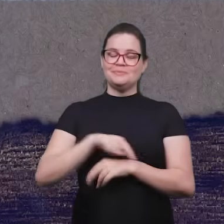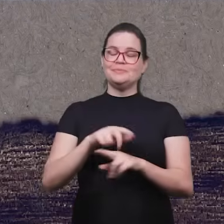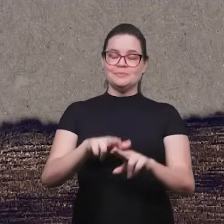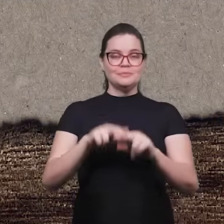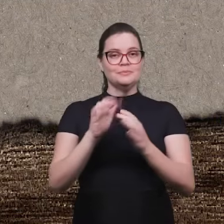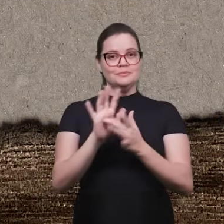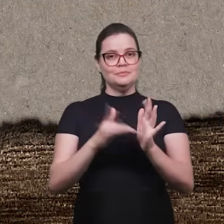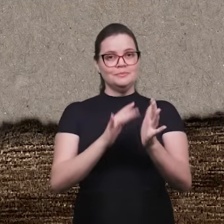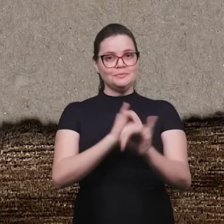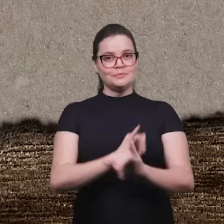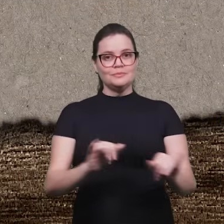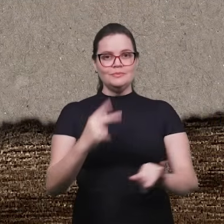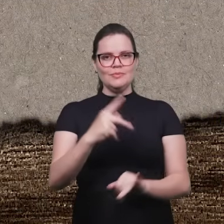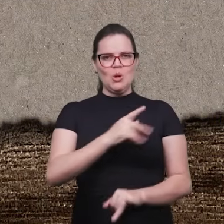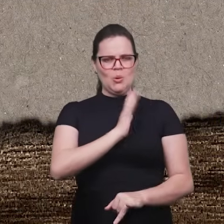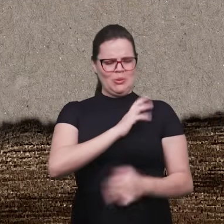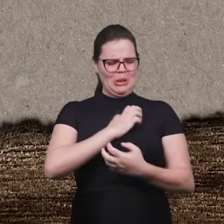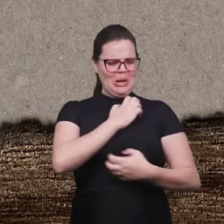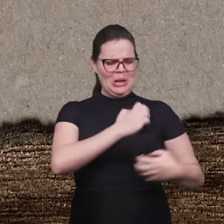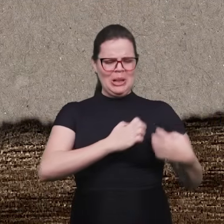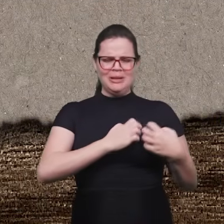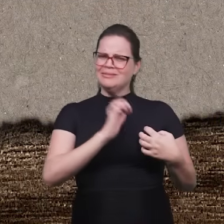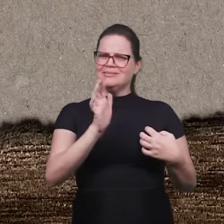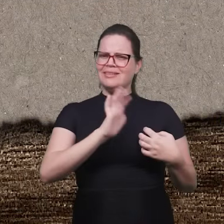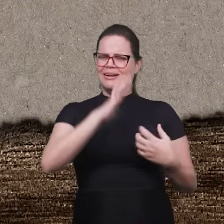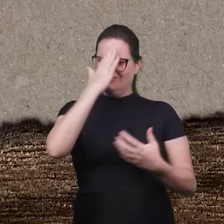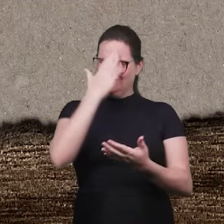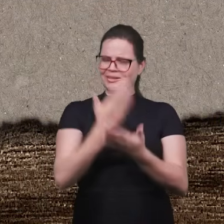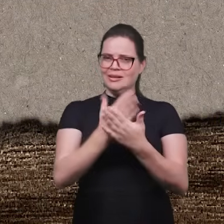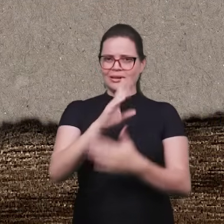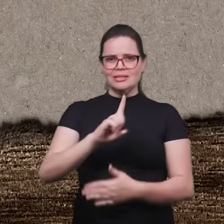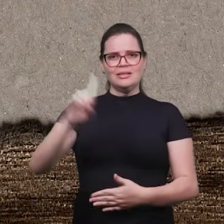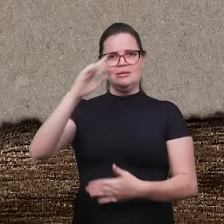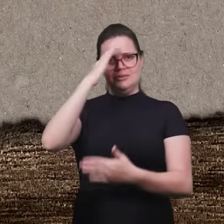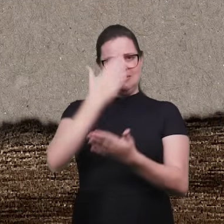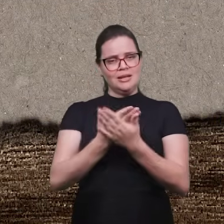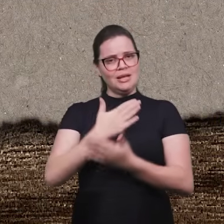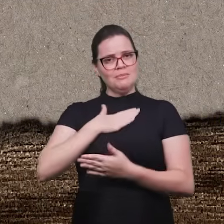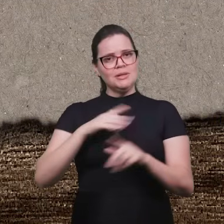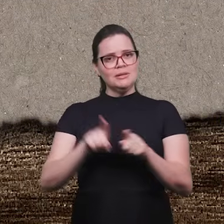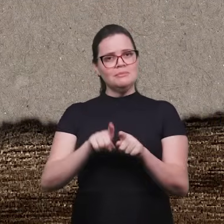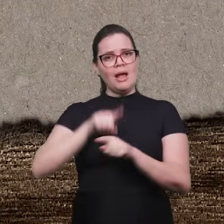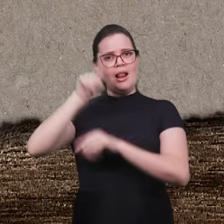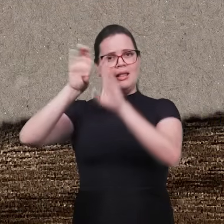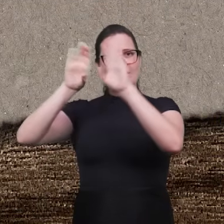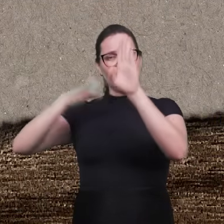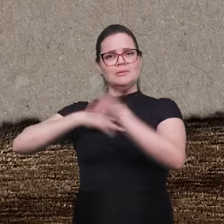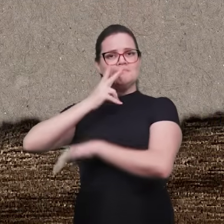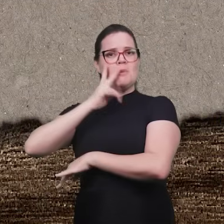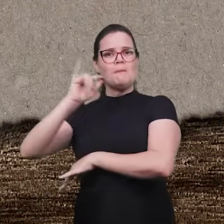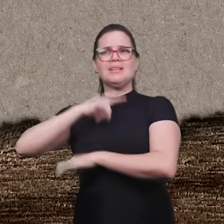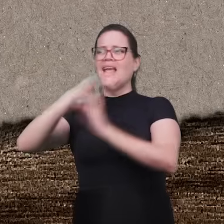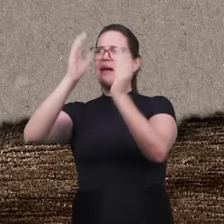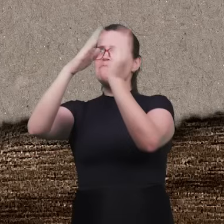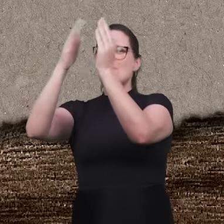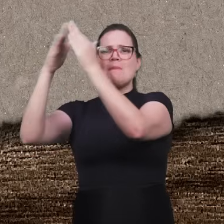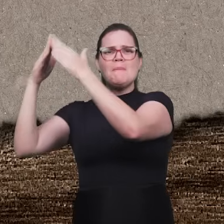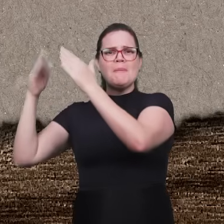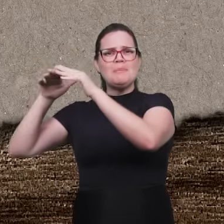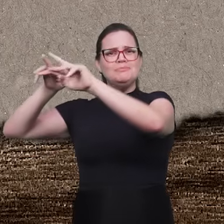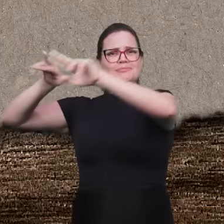falou assim: não se turbe o vosso coração, crede em Deus, crede também em mim. Na casa do meu Pai há muitas moradas, e eu